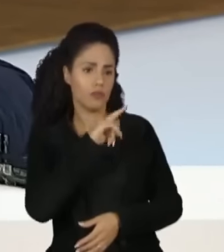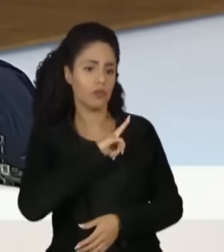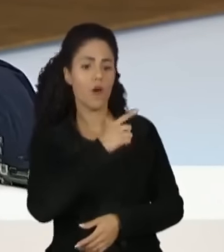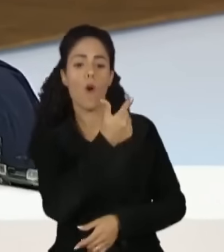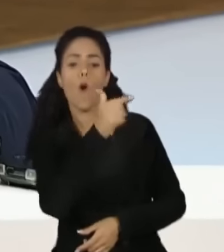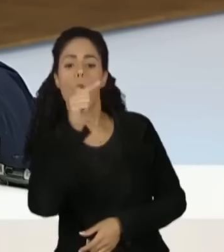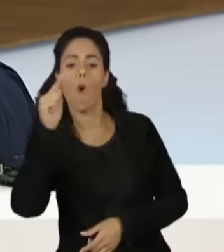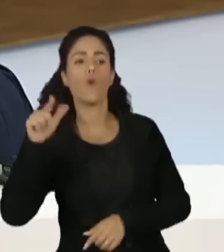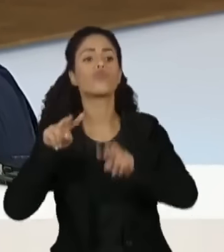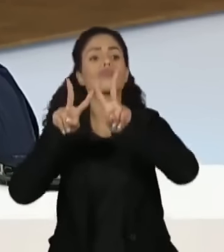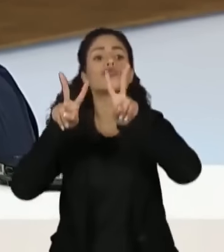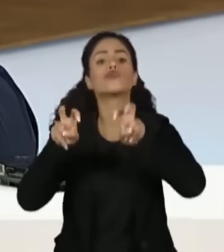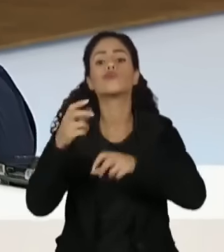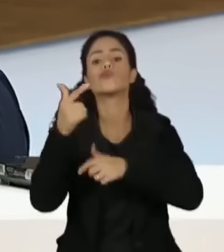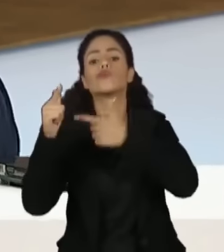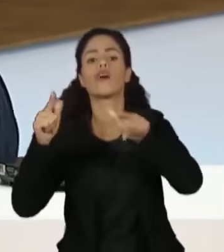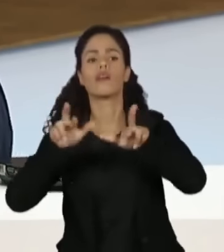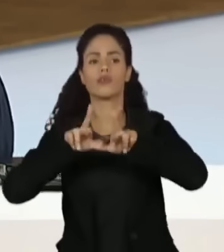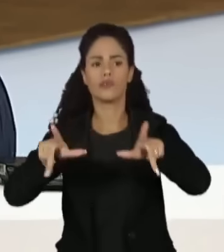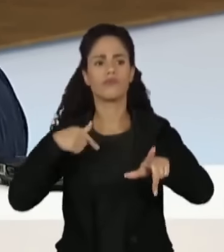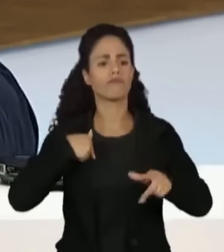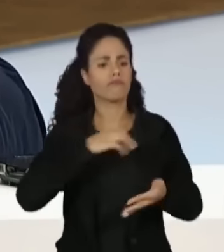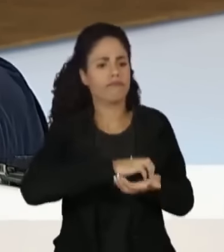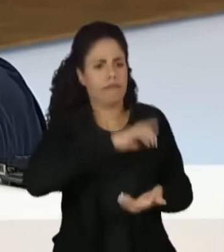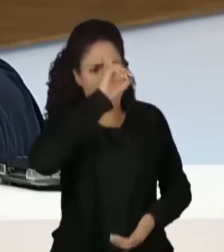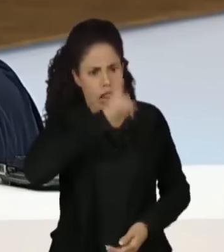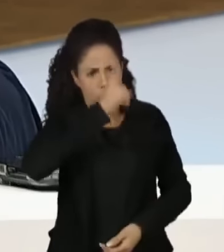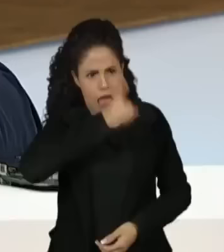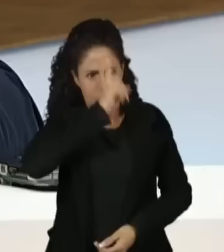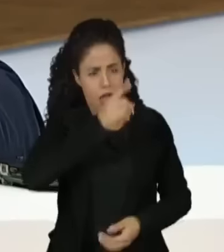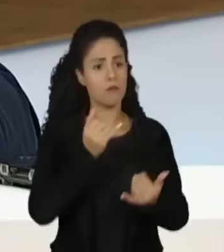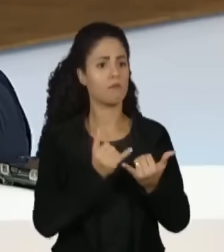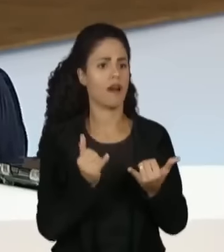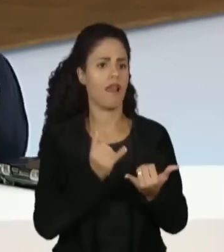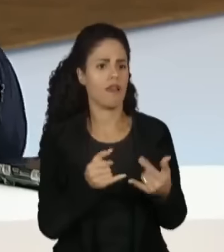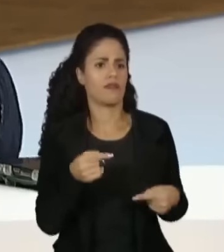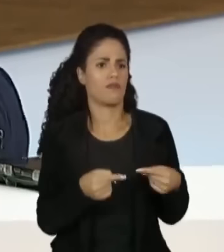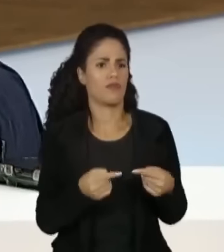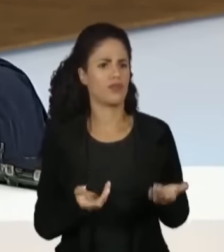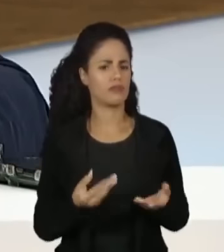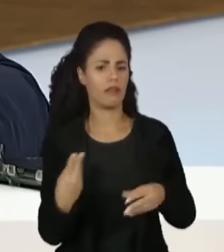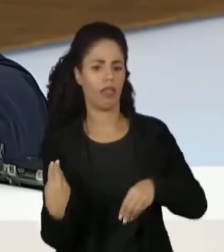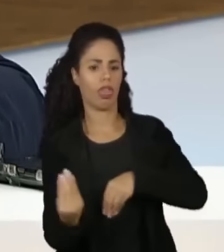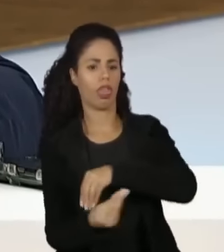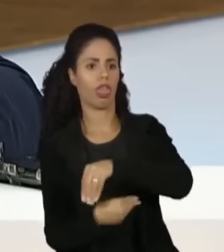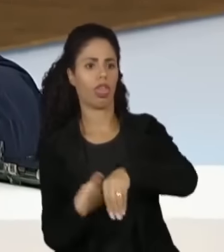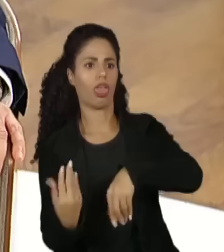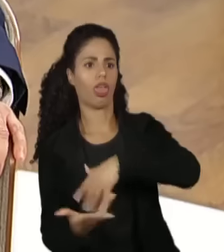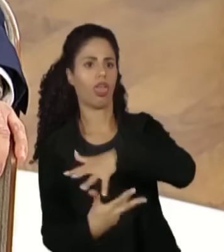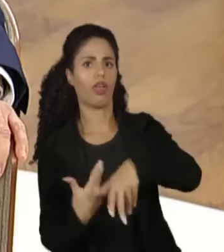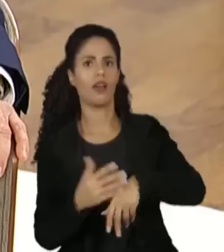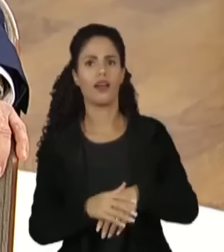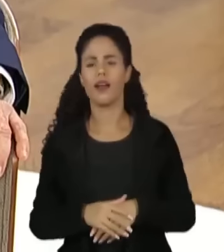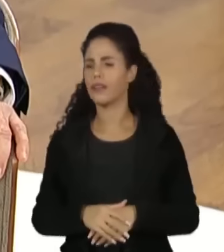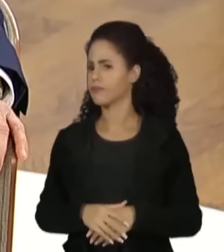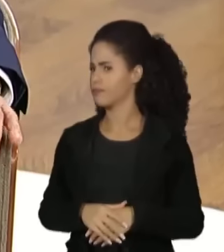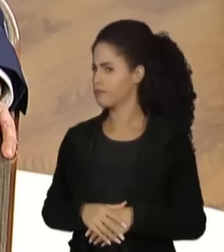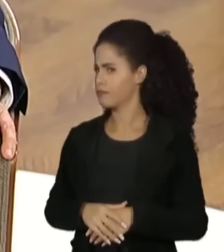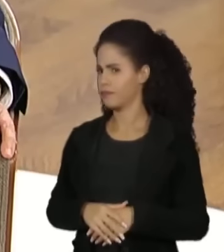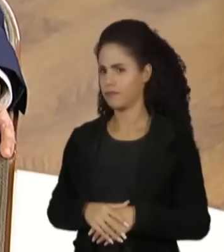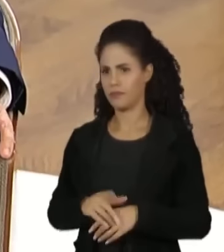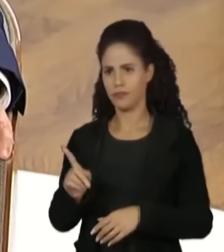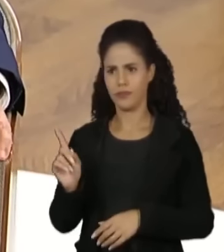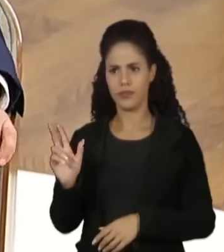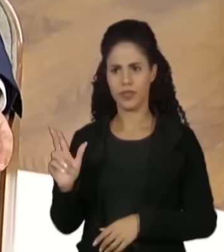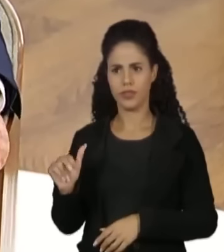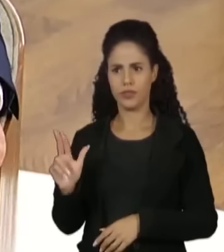jurisprudências de outros assuntos em que parece que o Supremo continua atuando na política, no varejo da política e se misturando com a política. Eu acho que nunca atuou, mas estou pronto